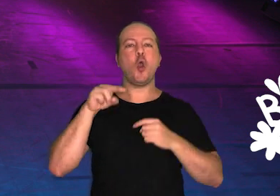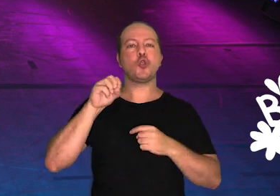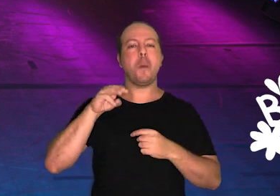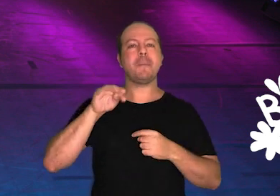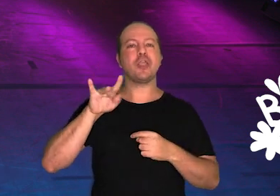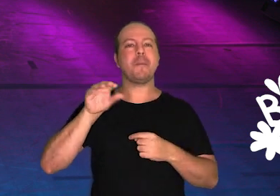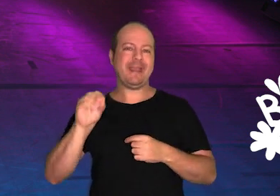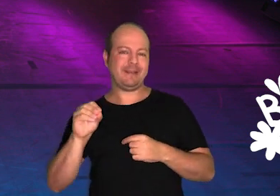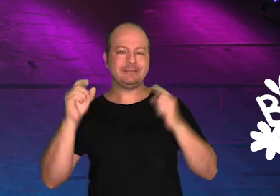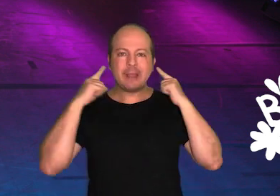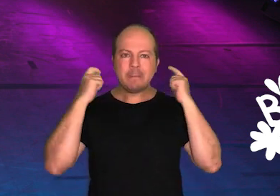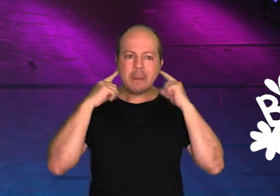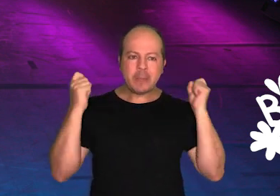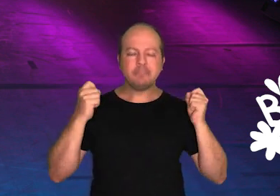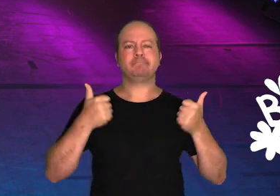A beleza.